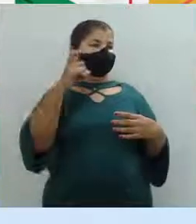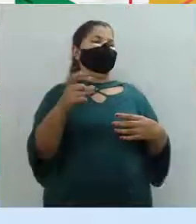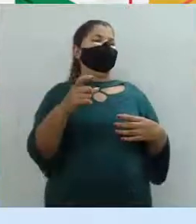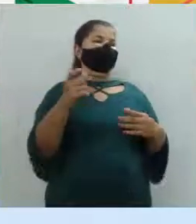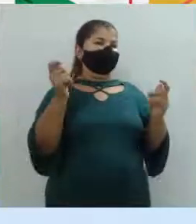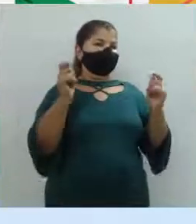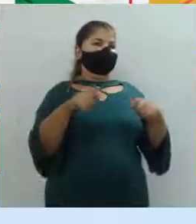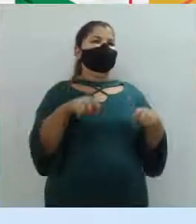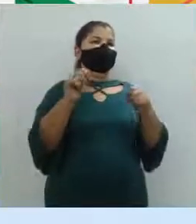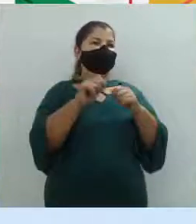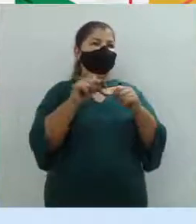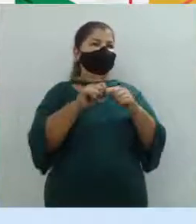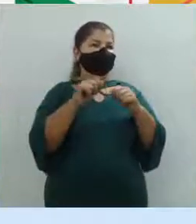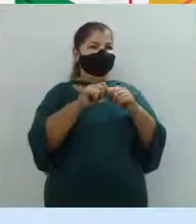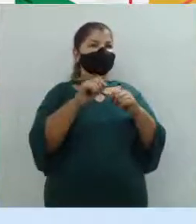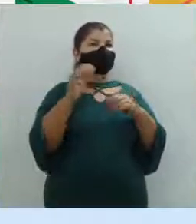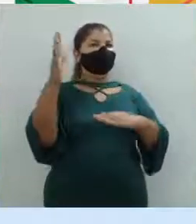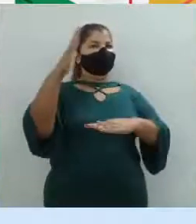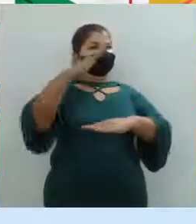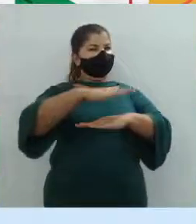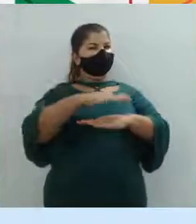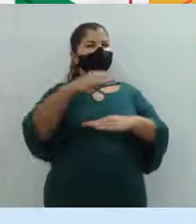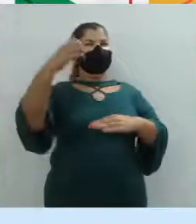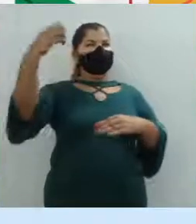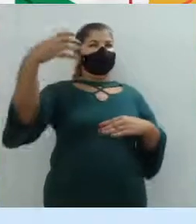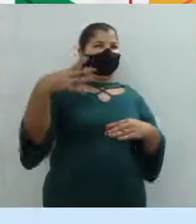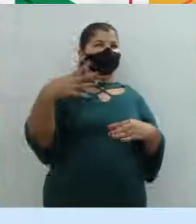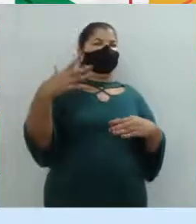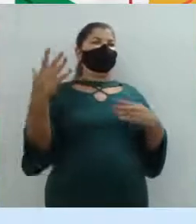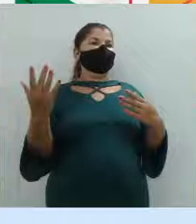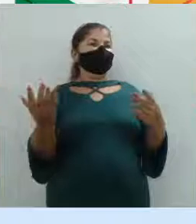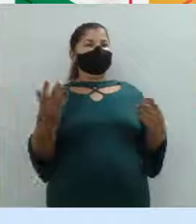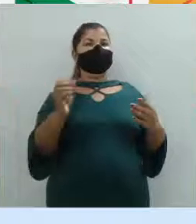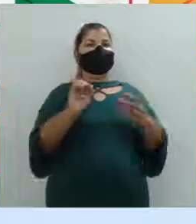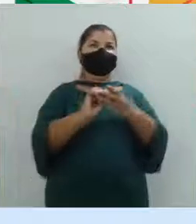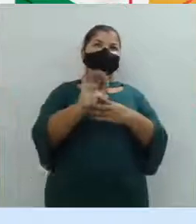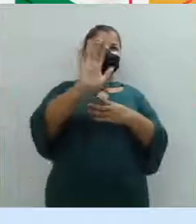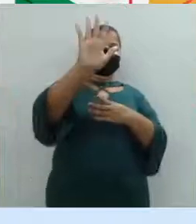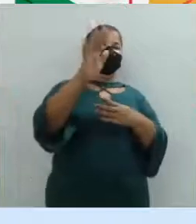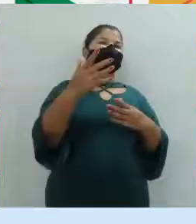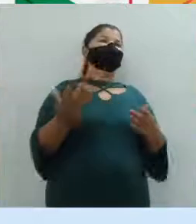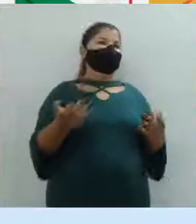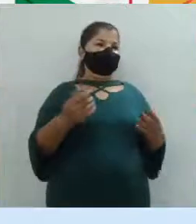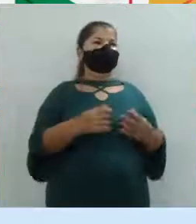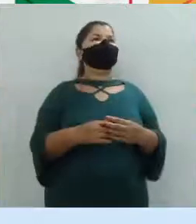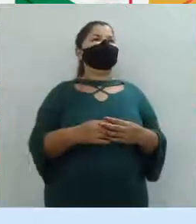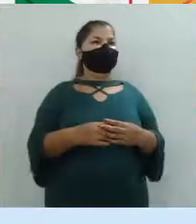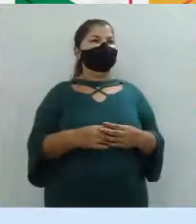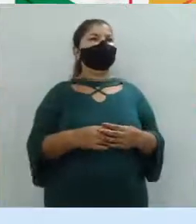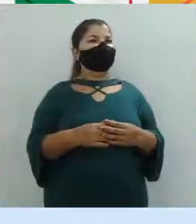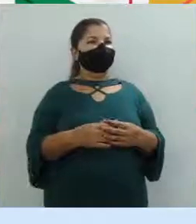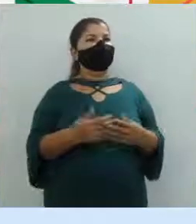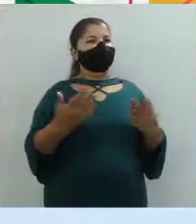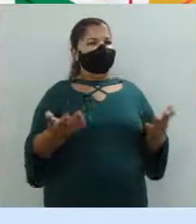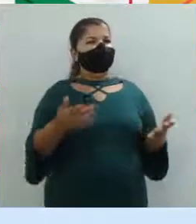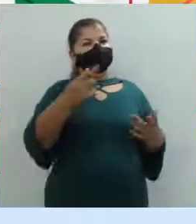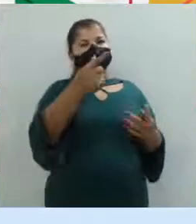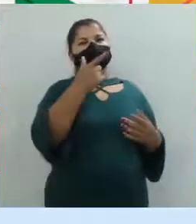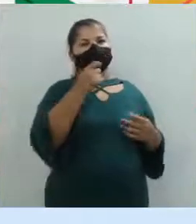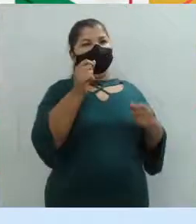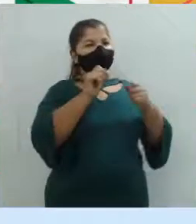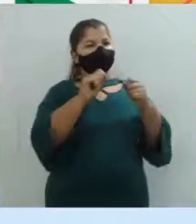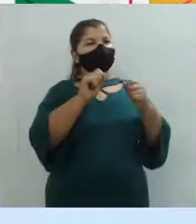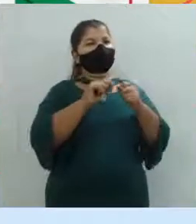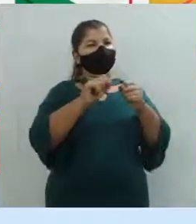pode fazer com a sombra, com um jogo de luz e sombra projetadas na parede. É mais ou menos isso que o Rashad fez de uma